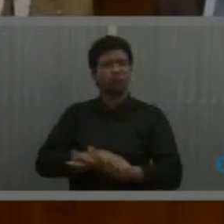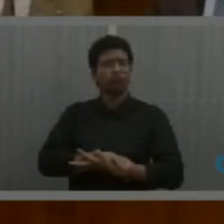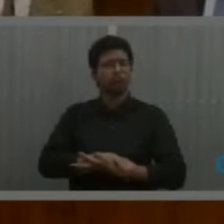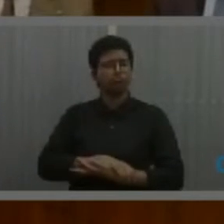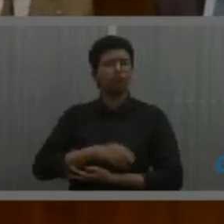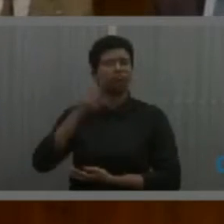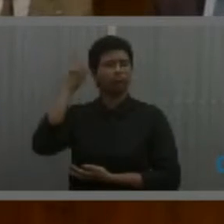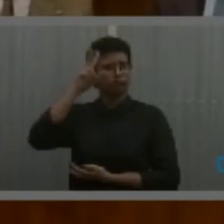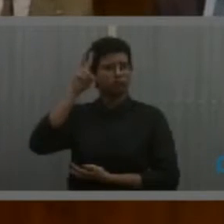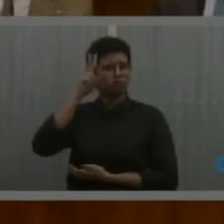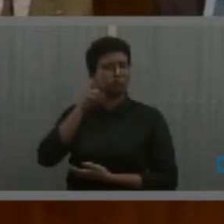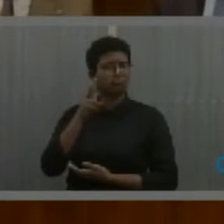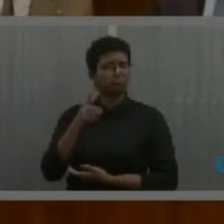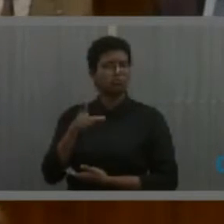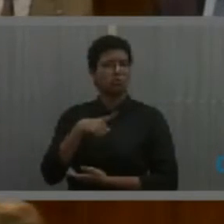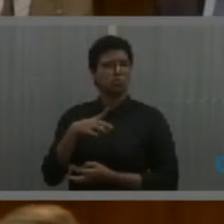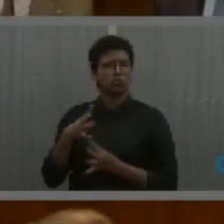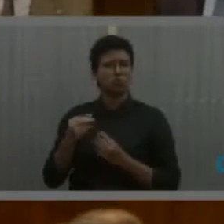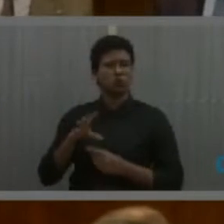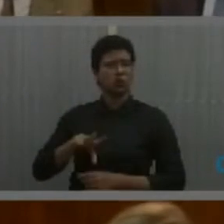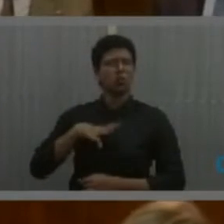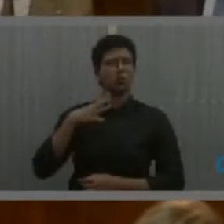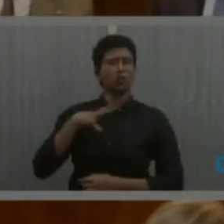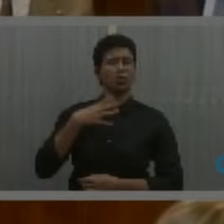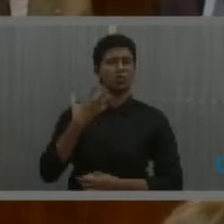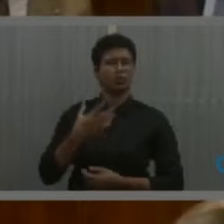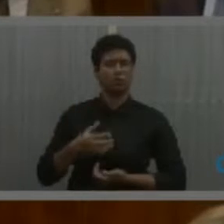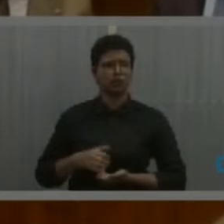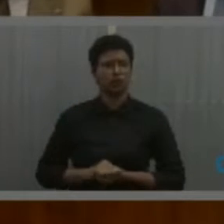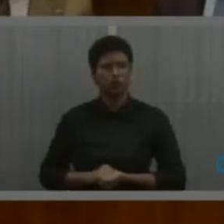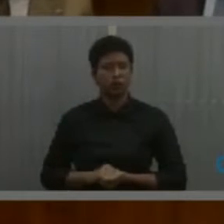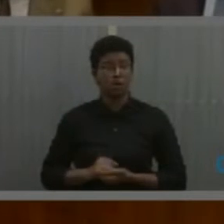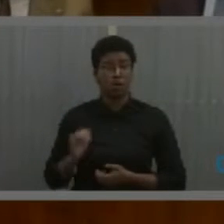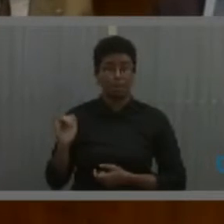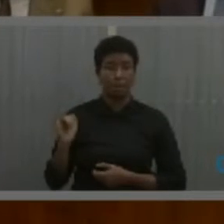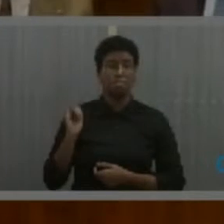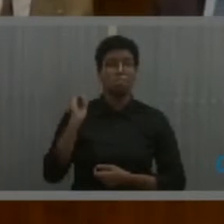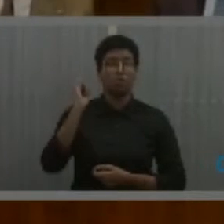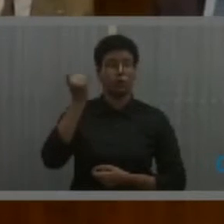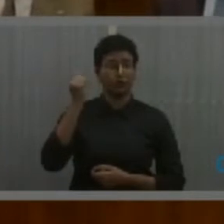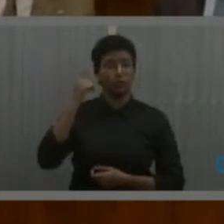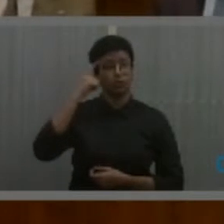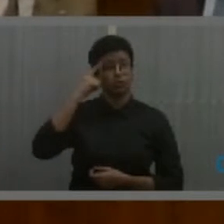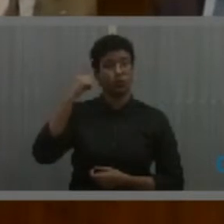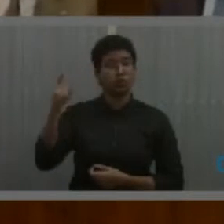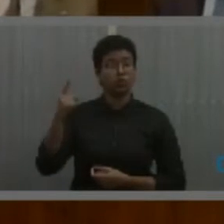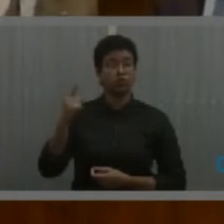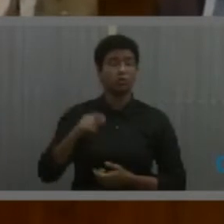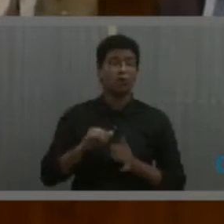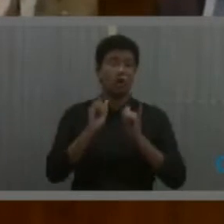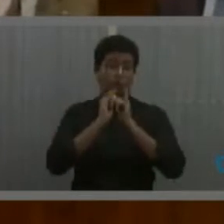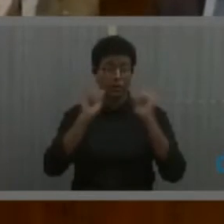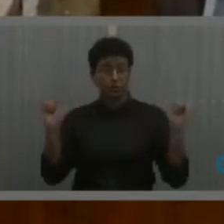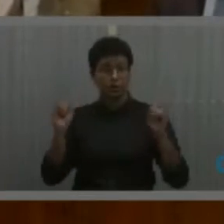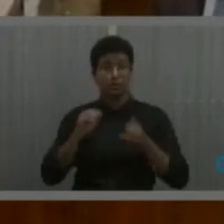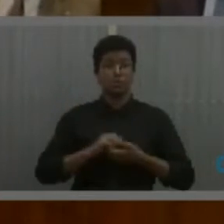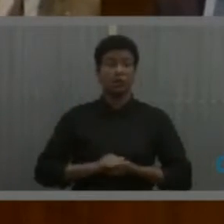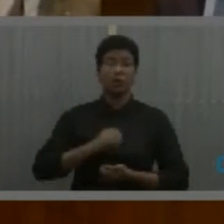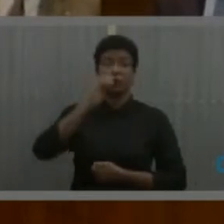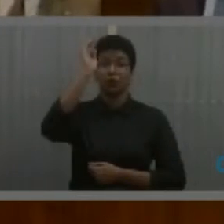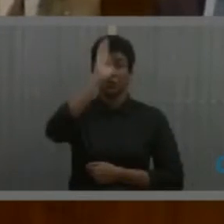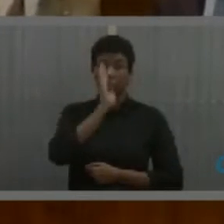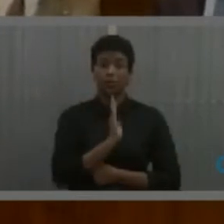homenageia com tanta distinção e fidalguia, aproveitando a ocasião para ressaltar que o